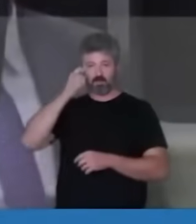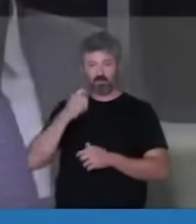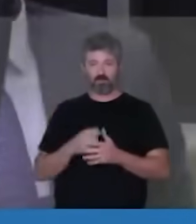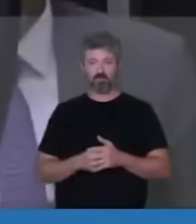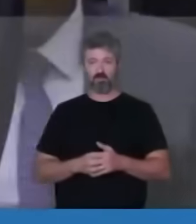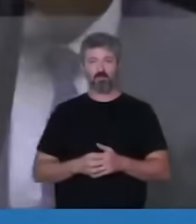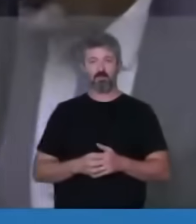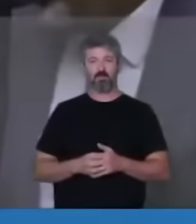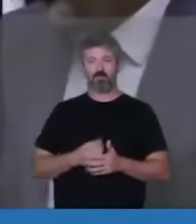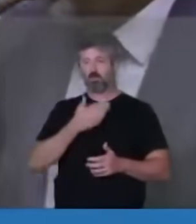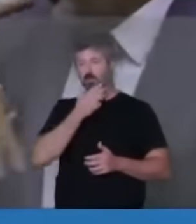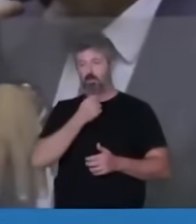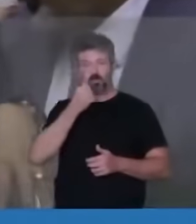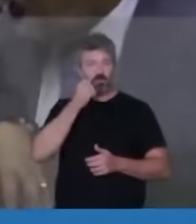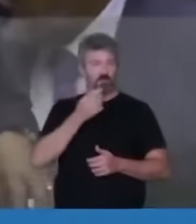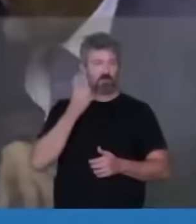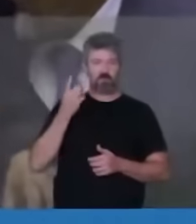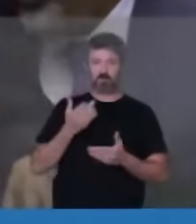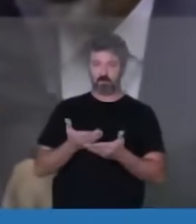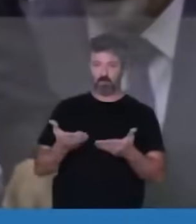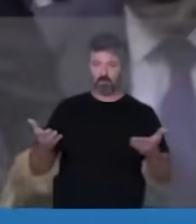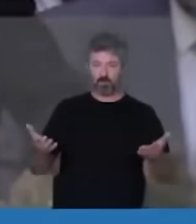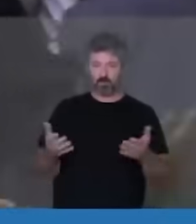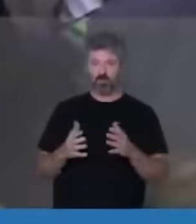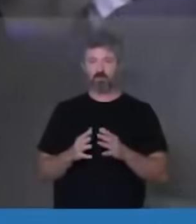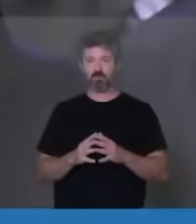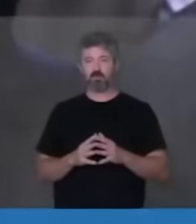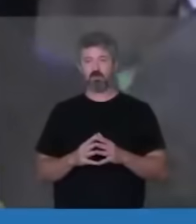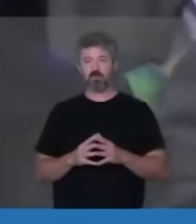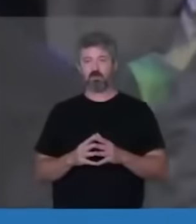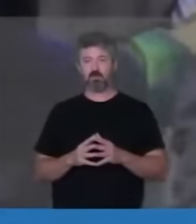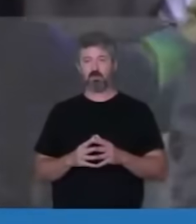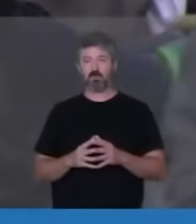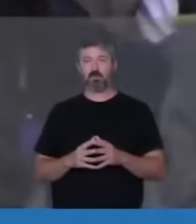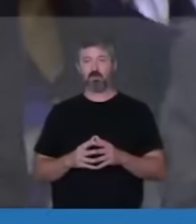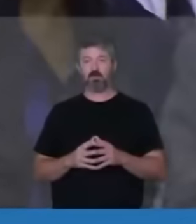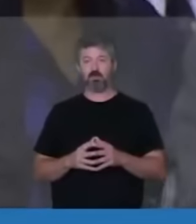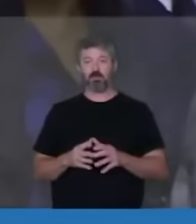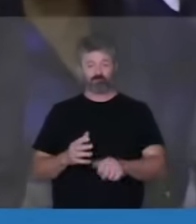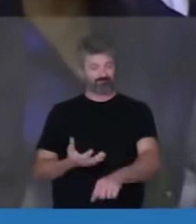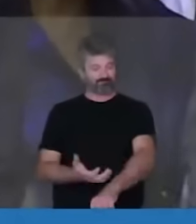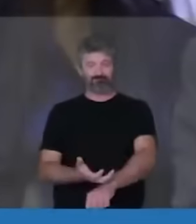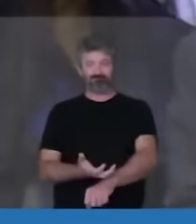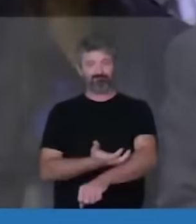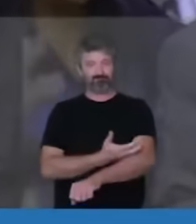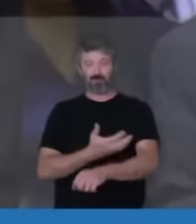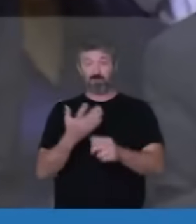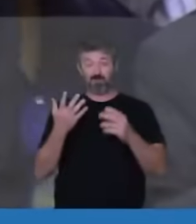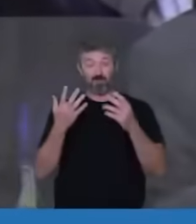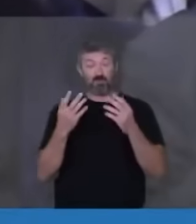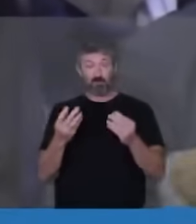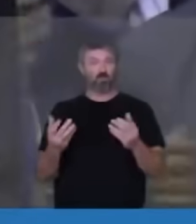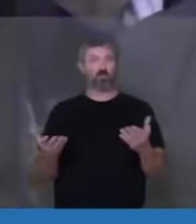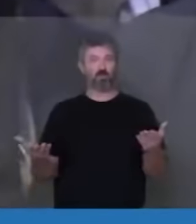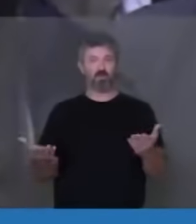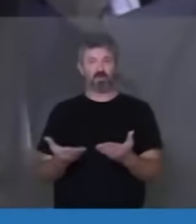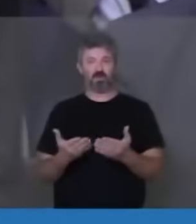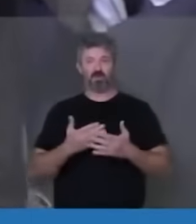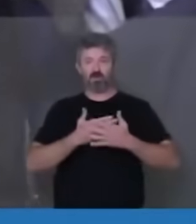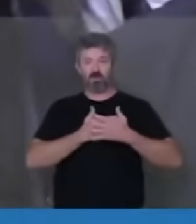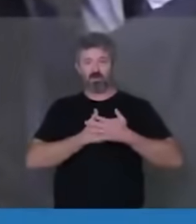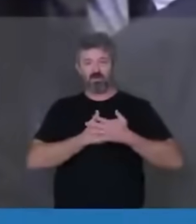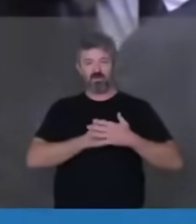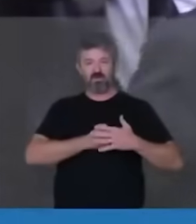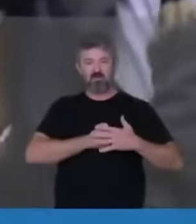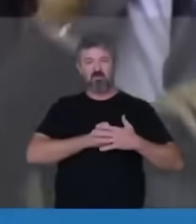presidente, senhoras e senhores deputados, é com muita emoção, é com o coração